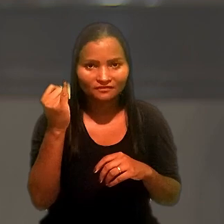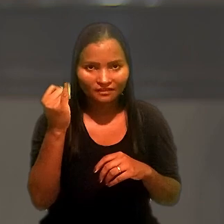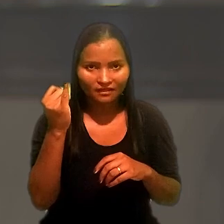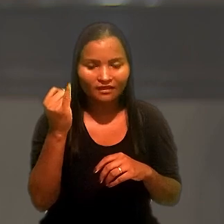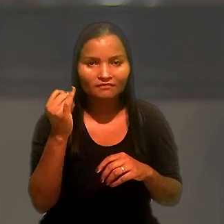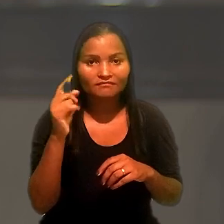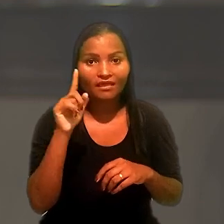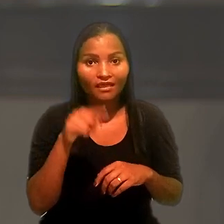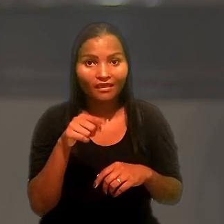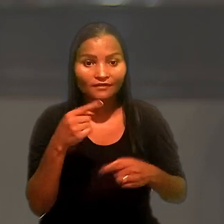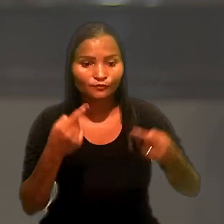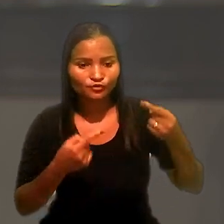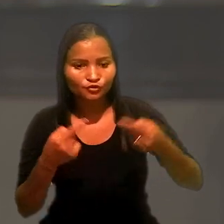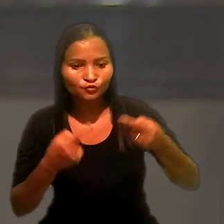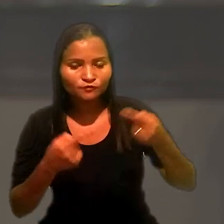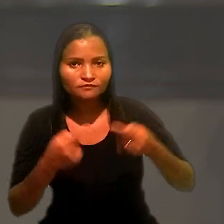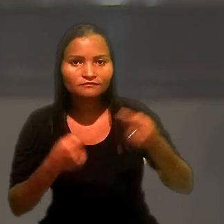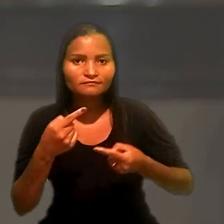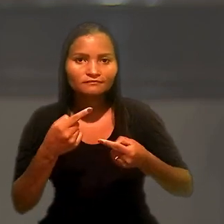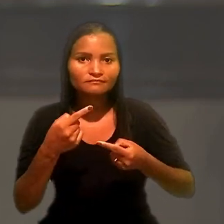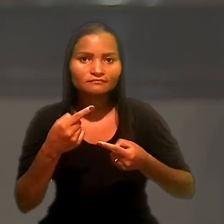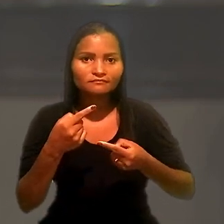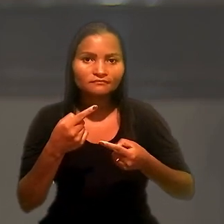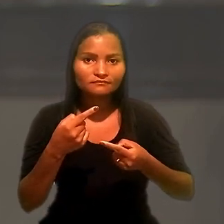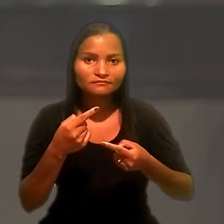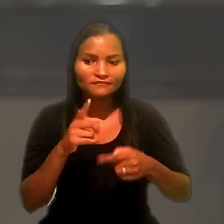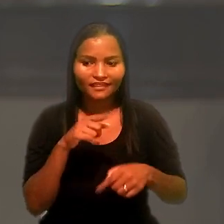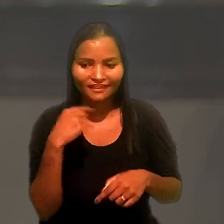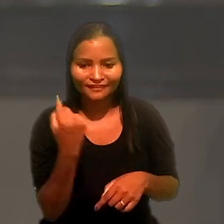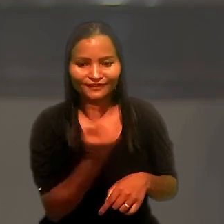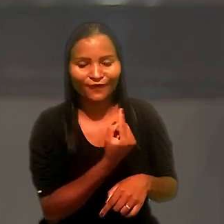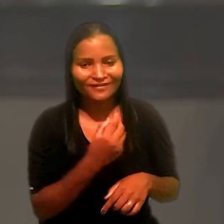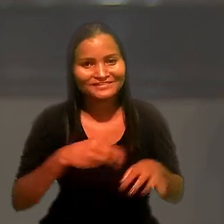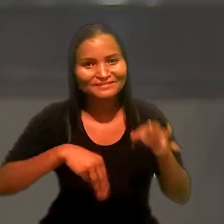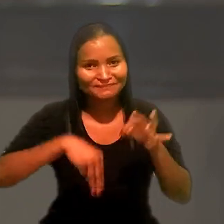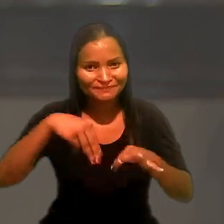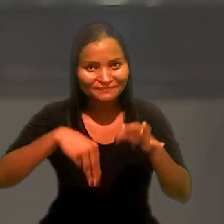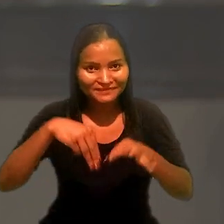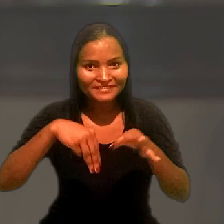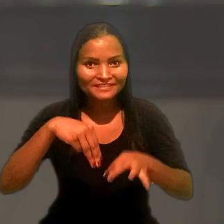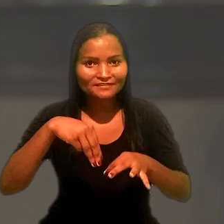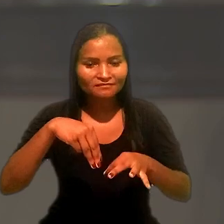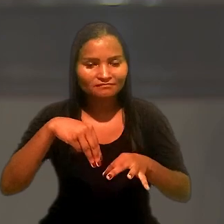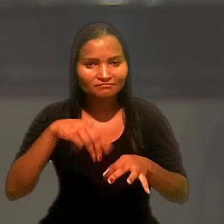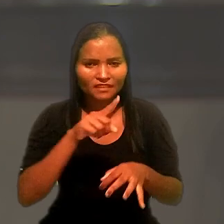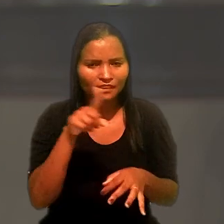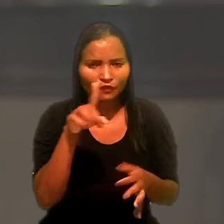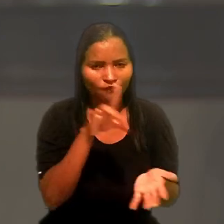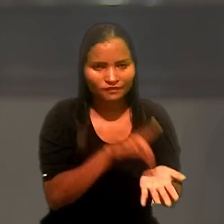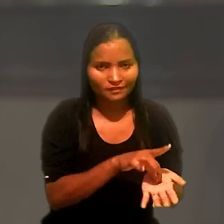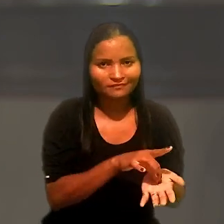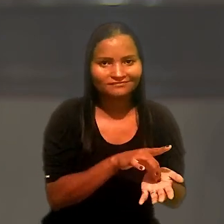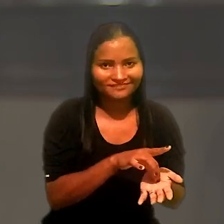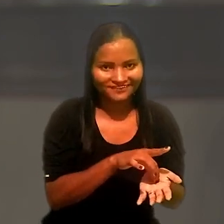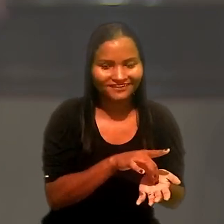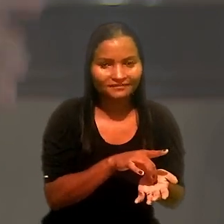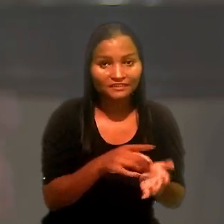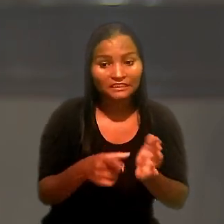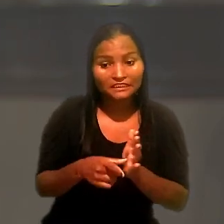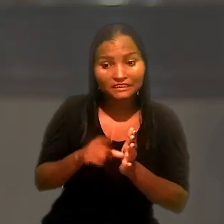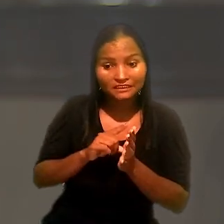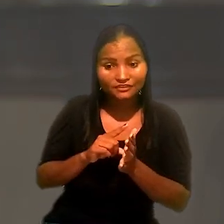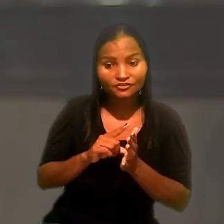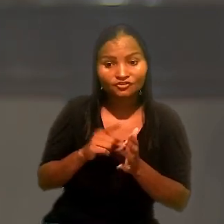eram discutidos, entre nós, ministros, informalmente, antes de